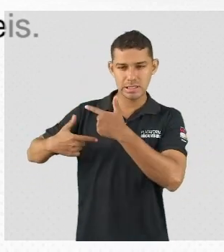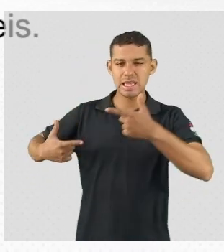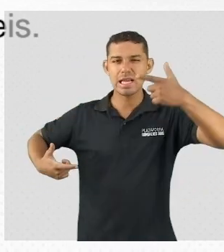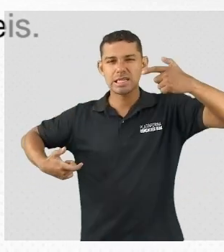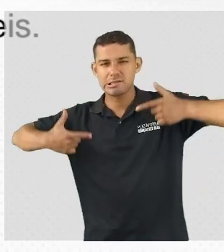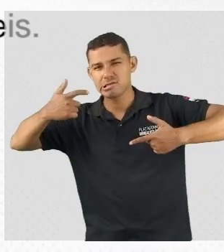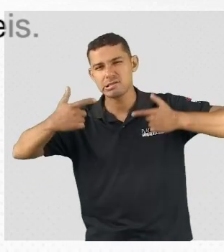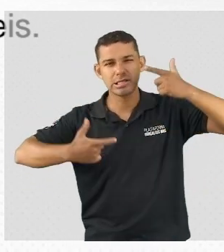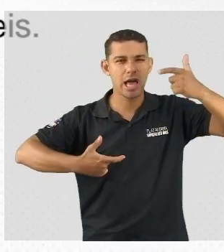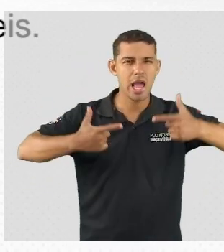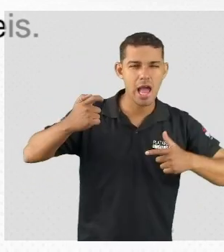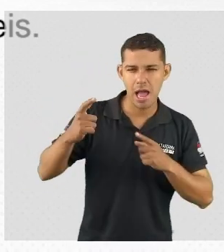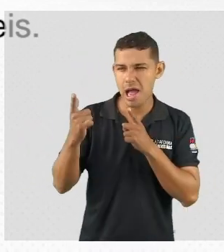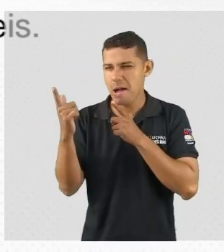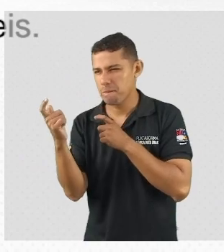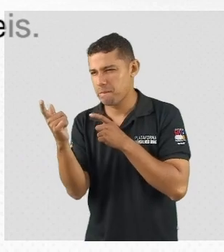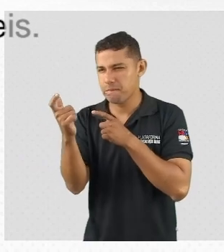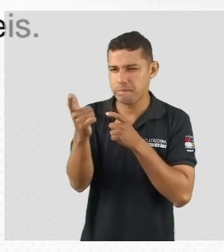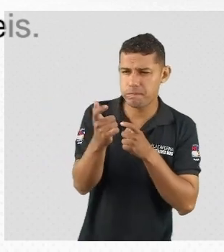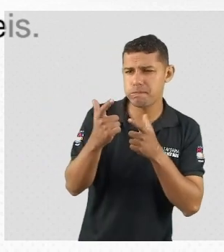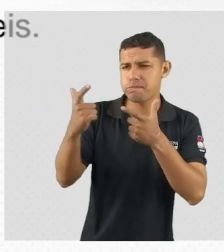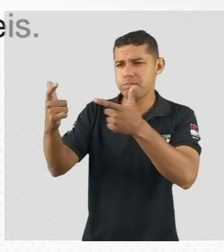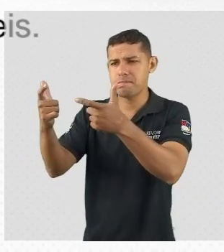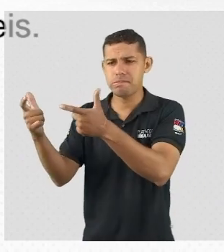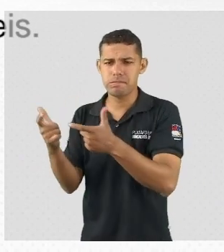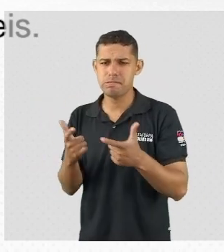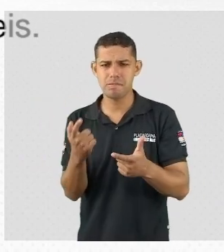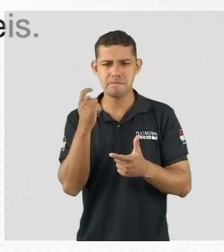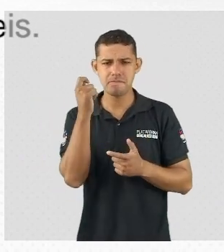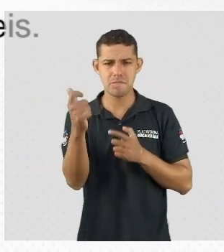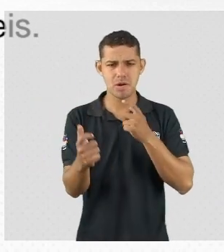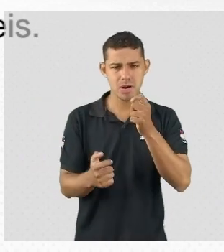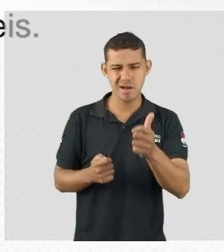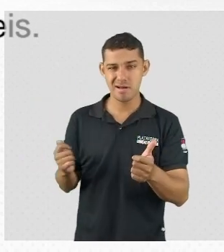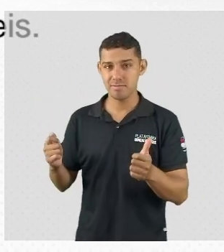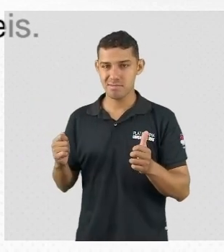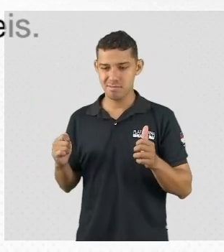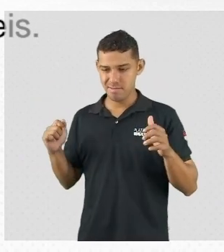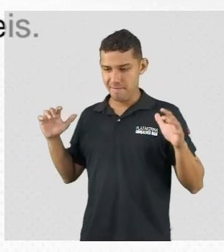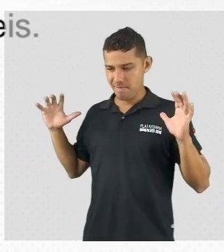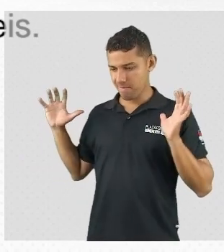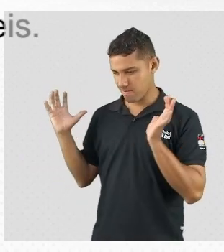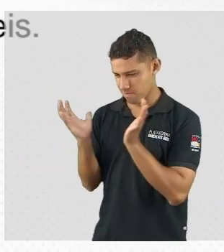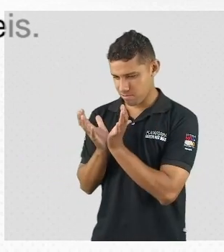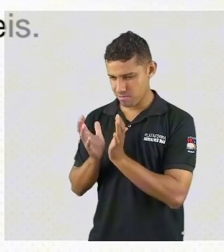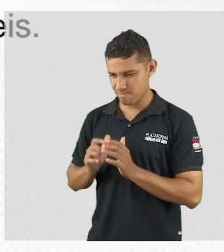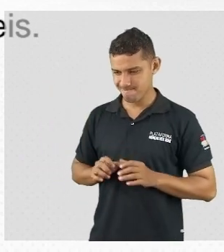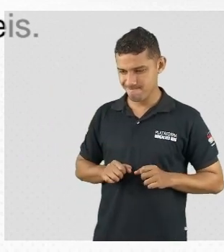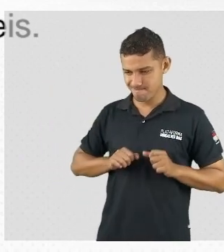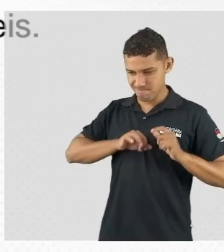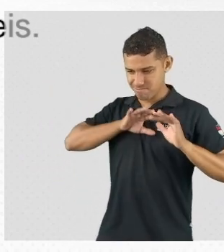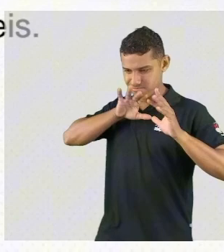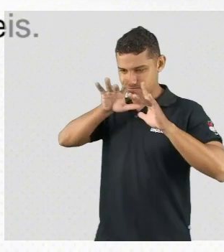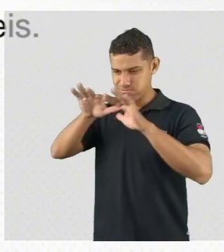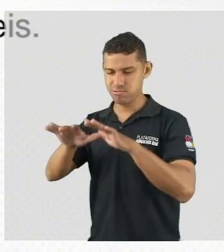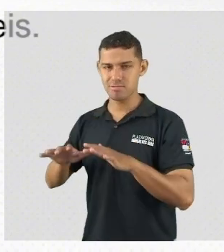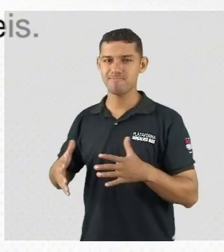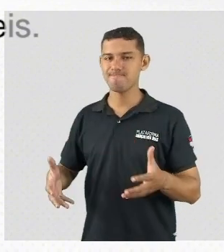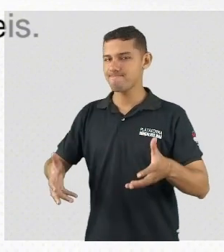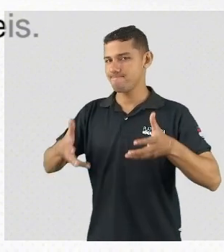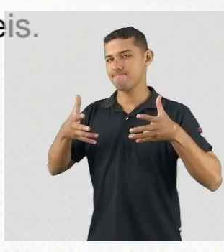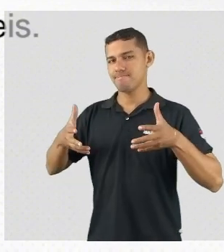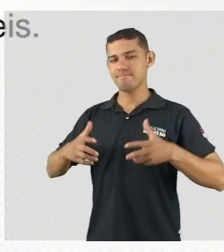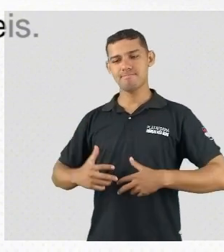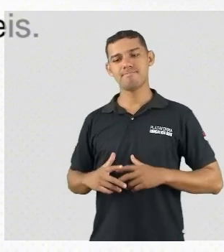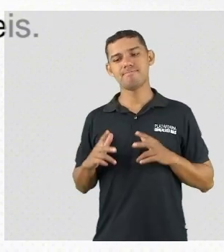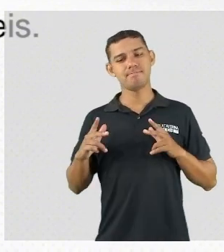guerras, batalhas, os espaços que são poucos e que aqueles mesmos agrupamentos queriam ocupar ao mesmo tempo. Então,